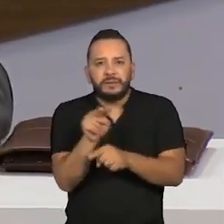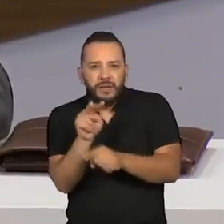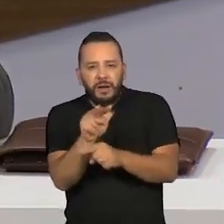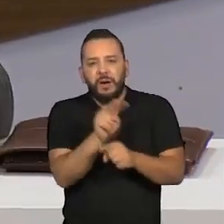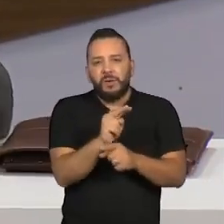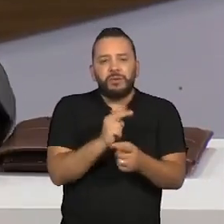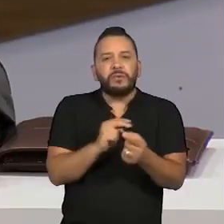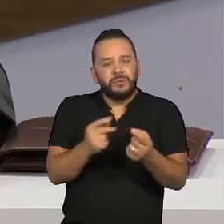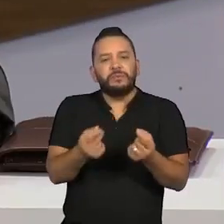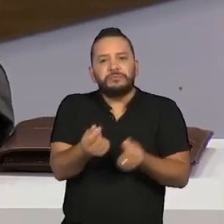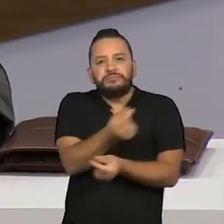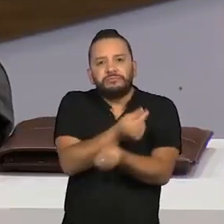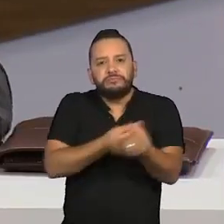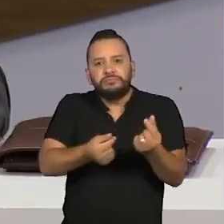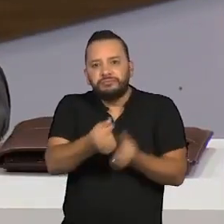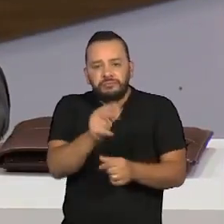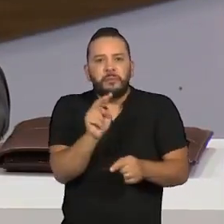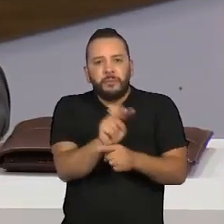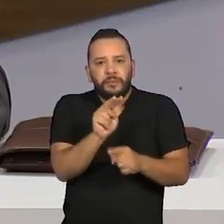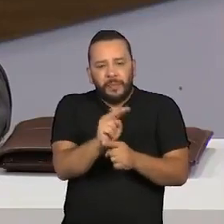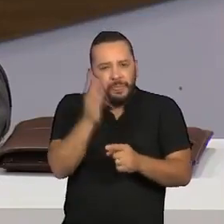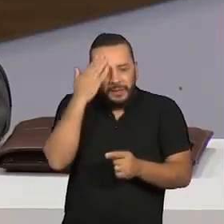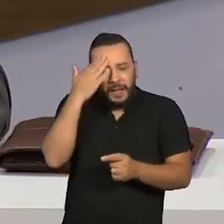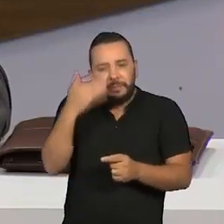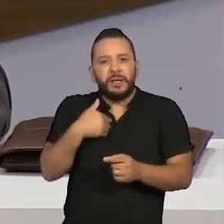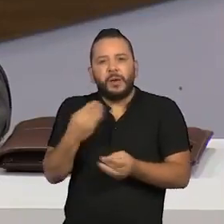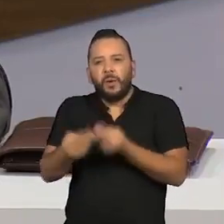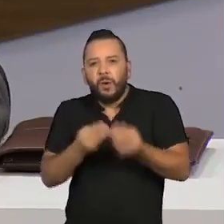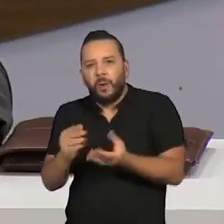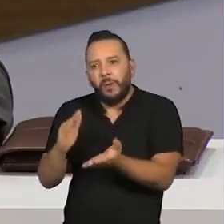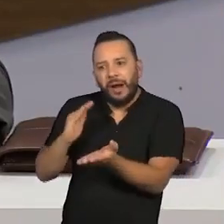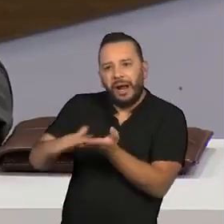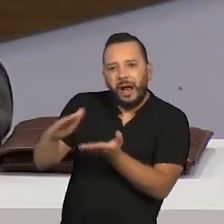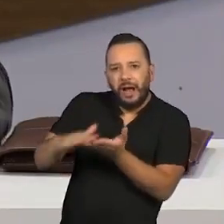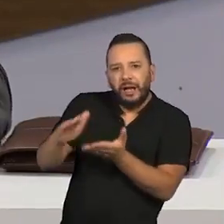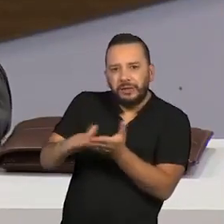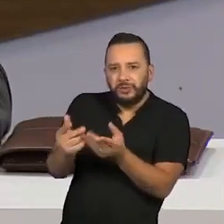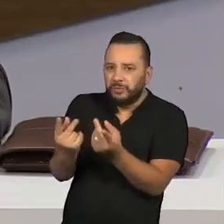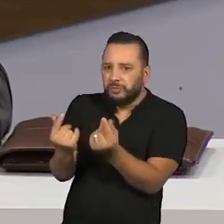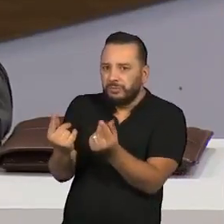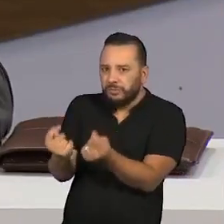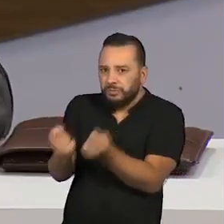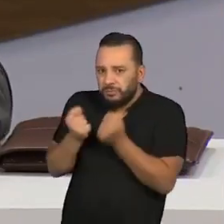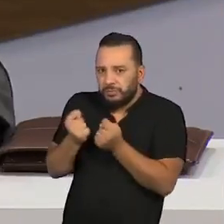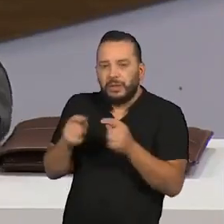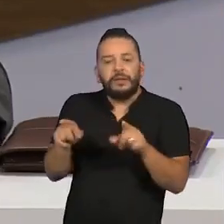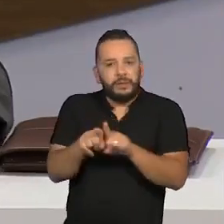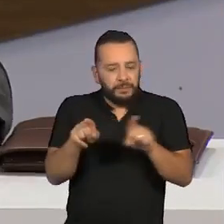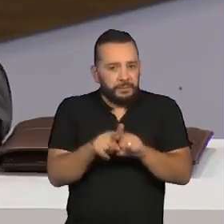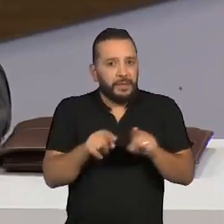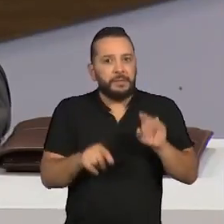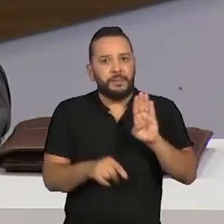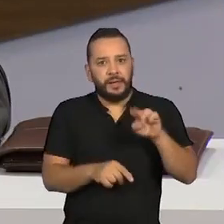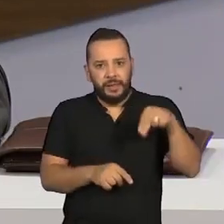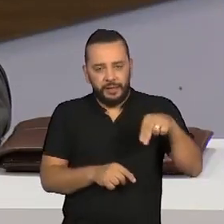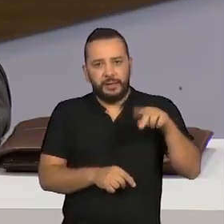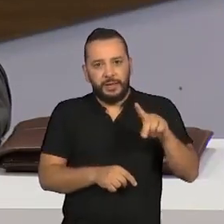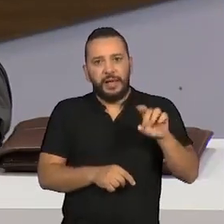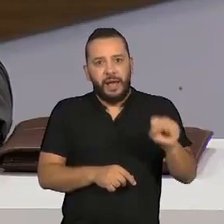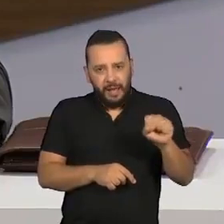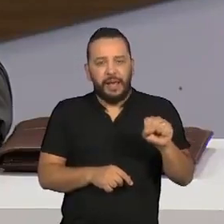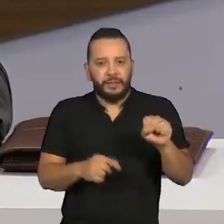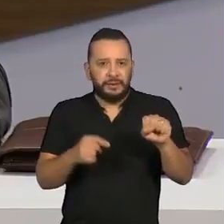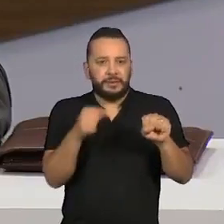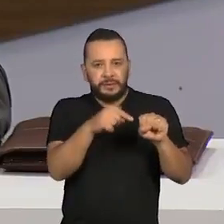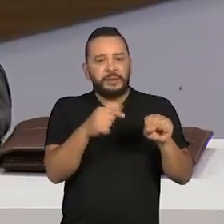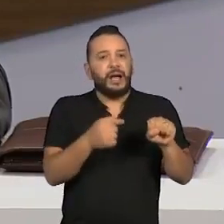que se reflete tanto no teto de gastos, quanto num tipo de governança para o BNDES, que impede ele de conceder